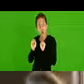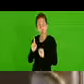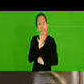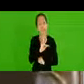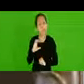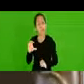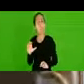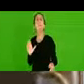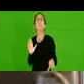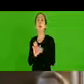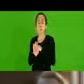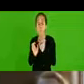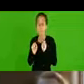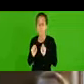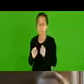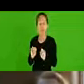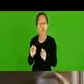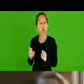mesmo no mestrado.